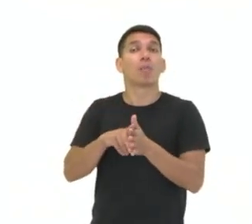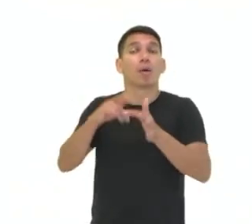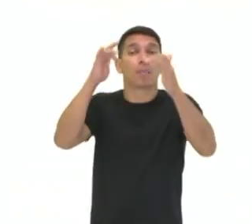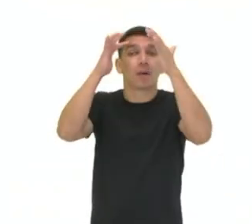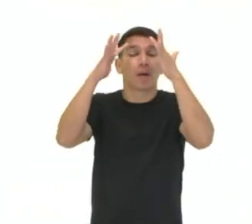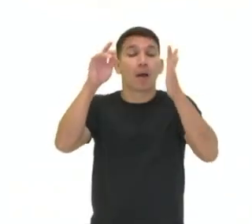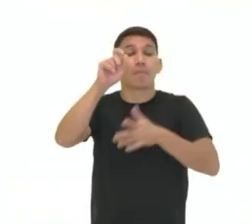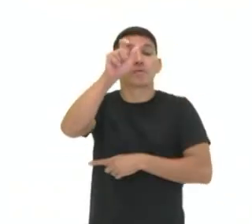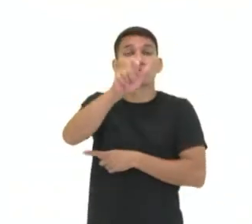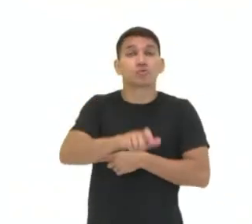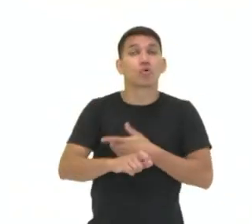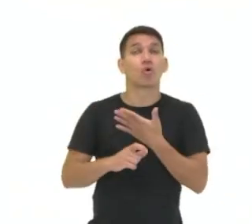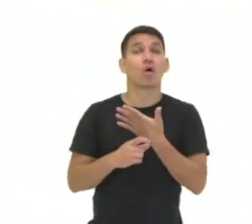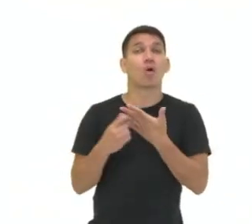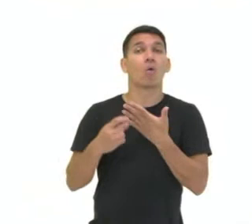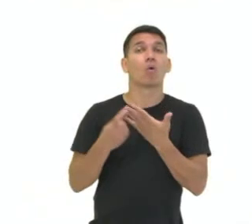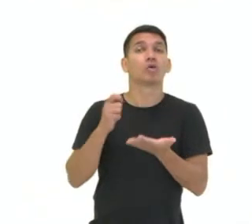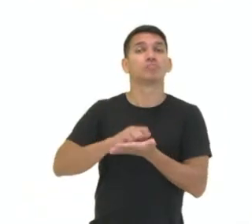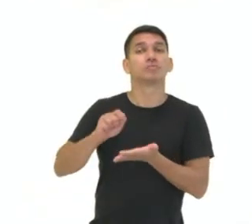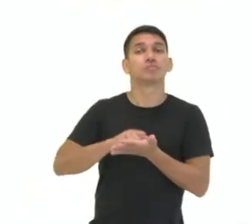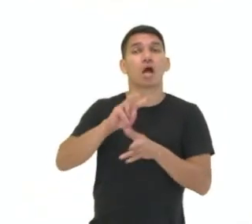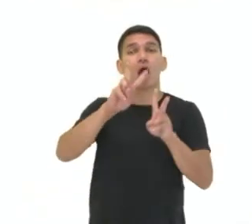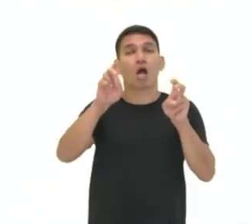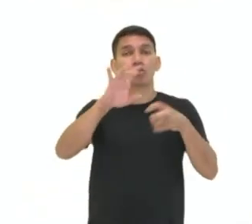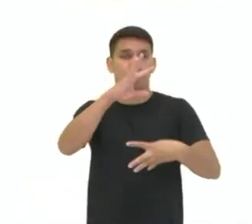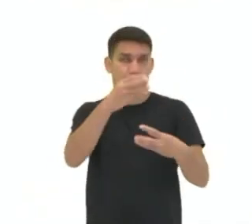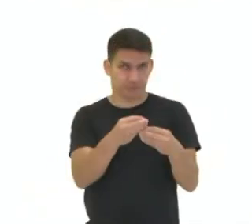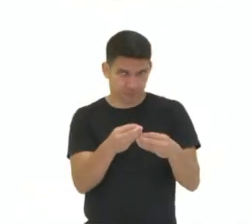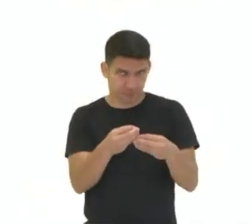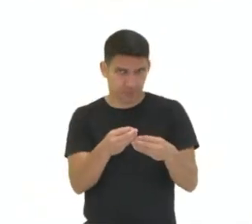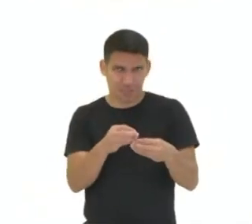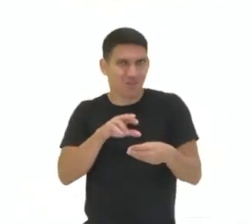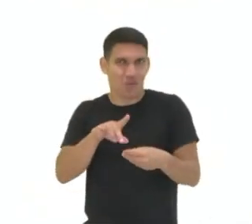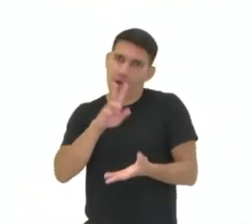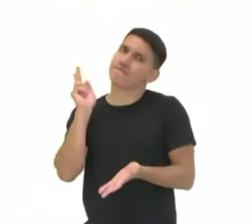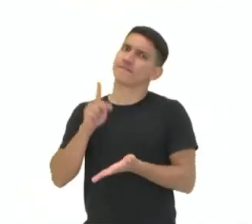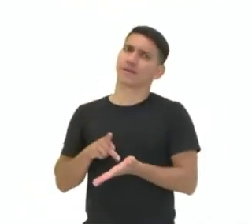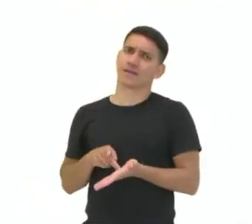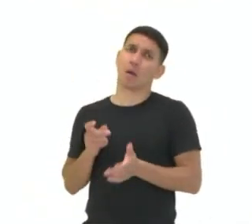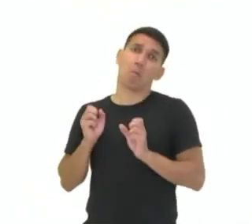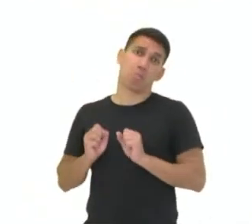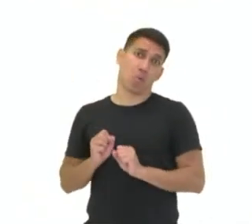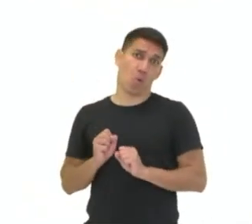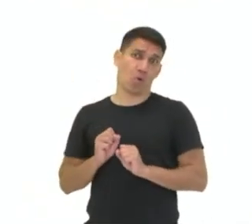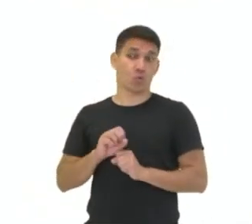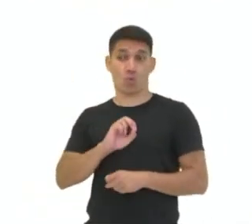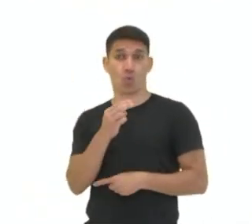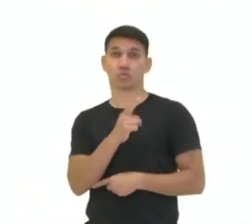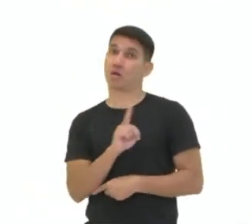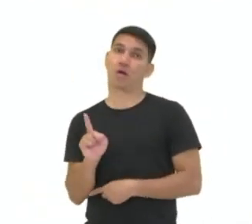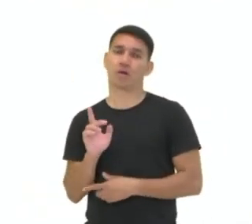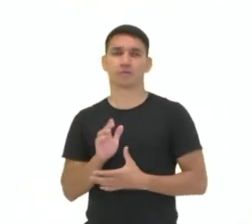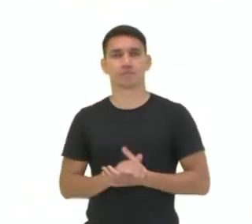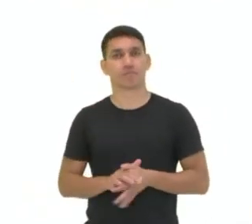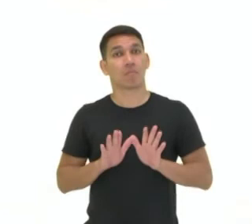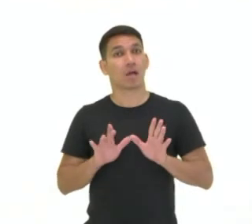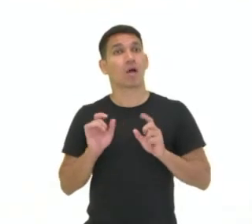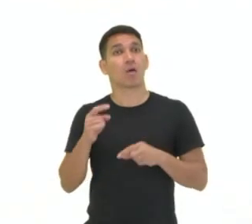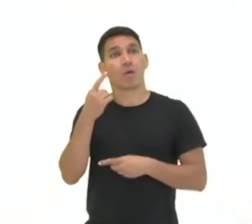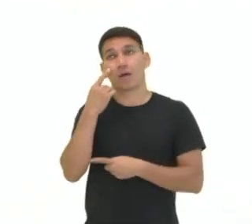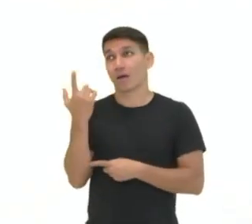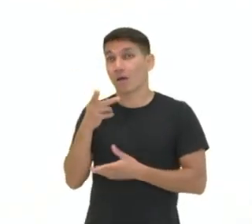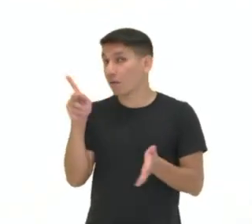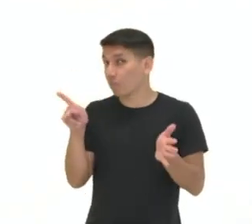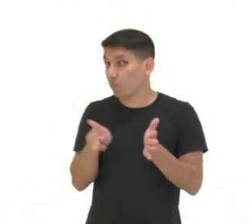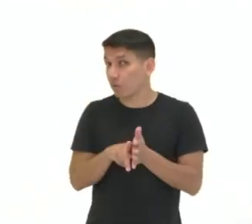do escritor ali, né, da resenha, e não necessariamente é verdade, pode ser ou não, né, mas o fato